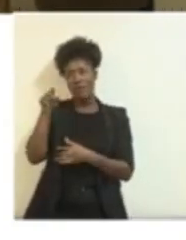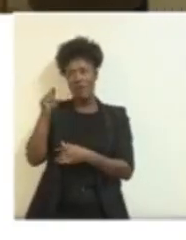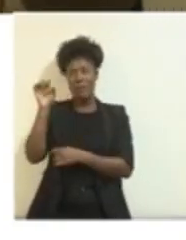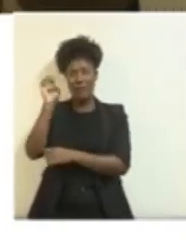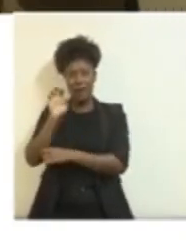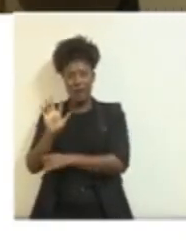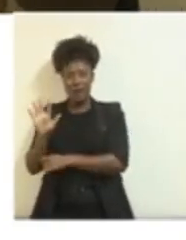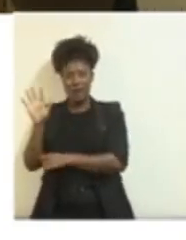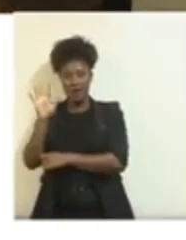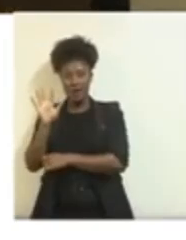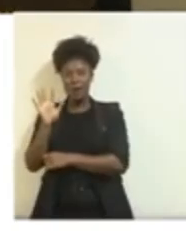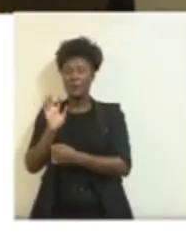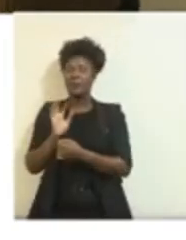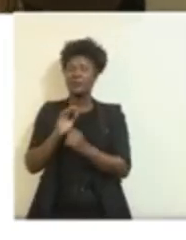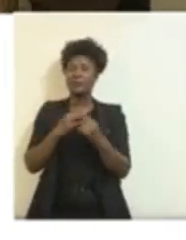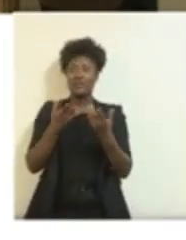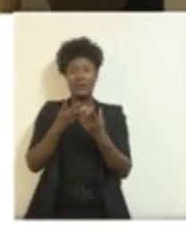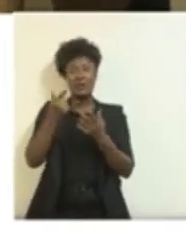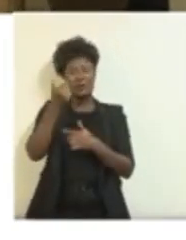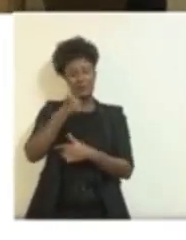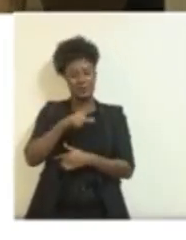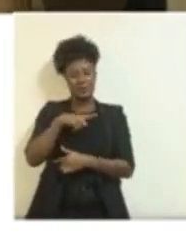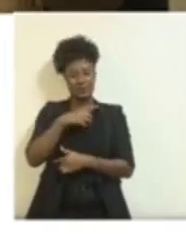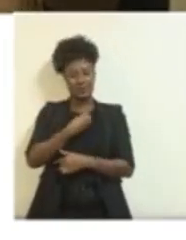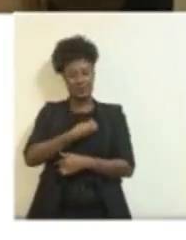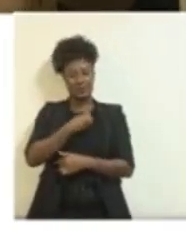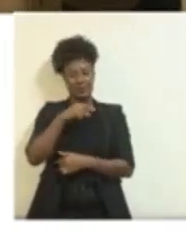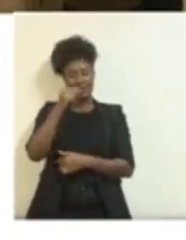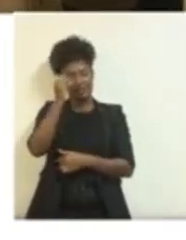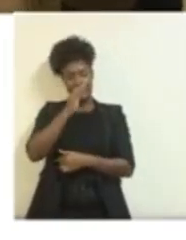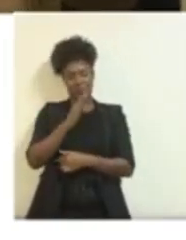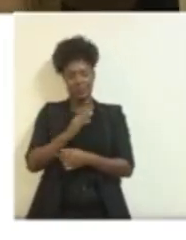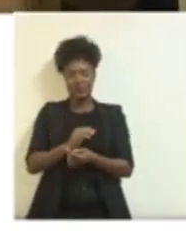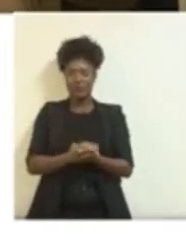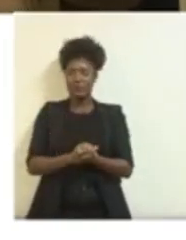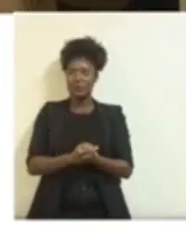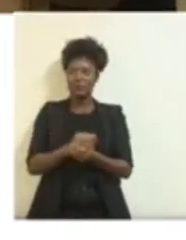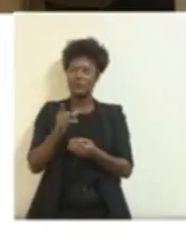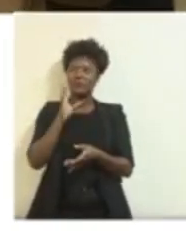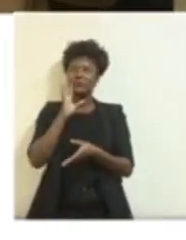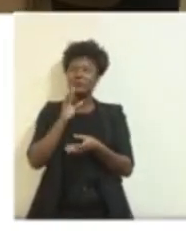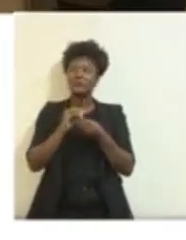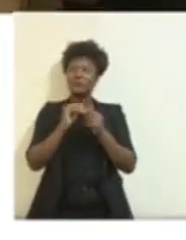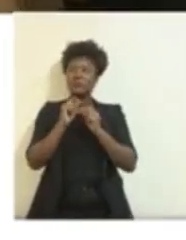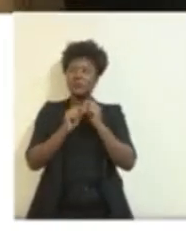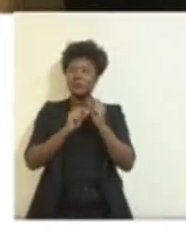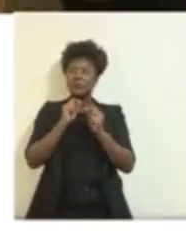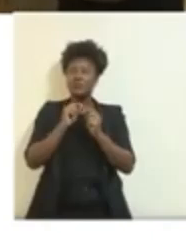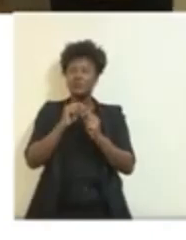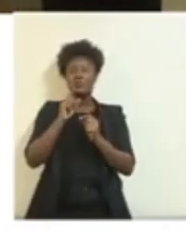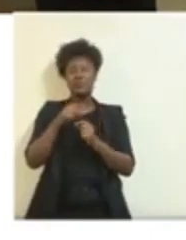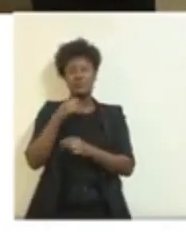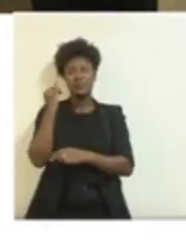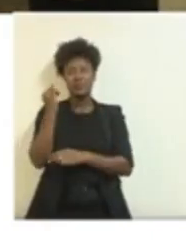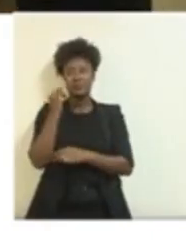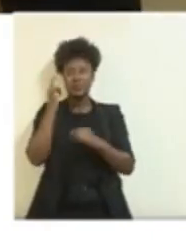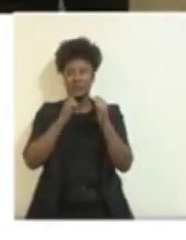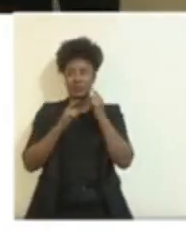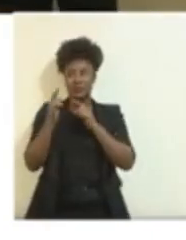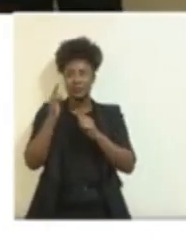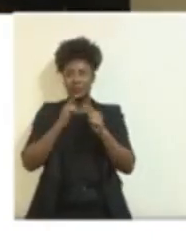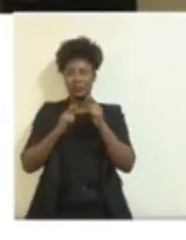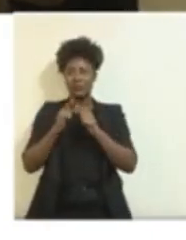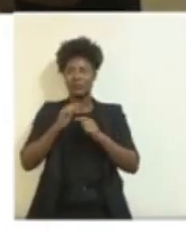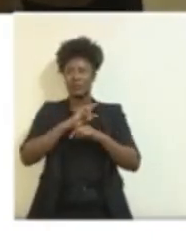Eu não vou ter tempo para me deter aqui. Então, o uso pastoril da vegetação campestre, para resumir, é essencial para a conservação da biodiversidade e dos